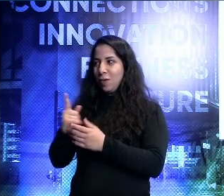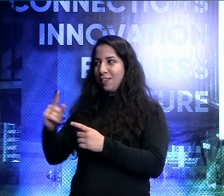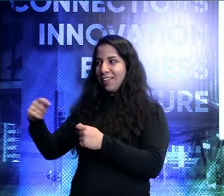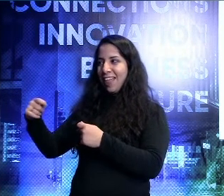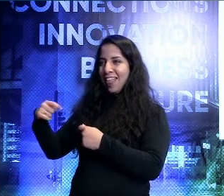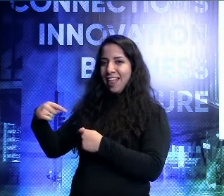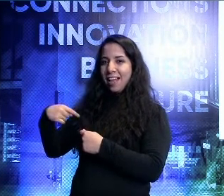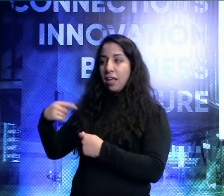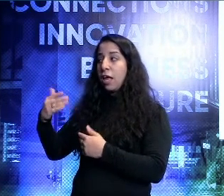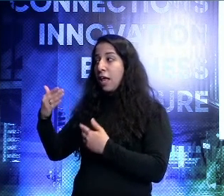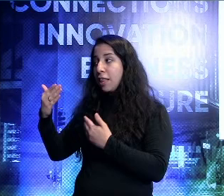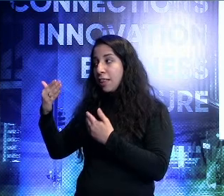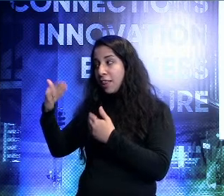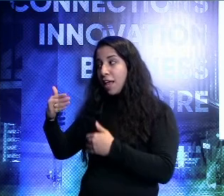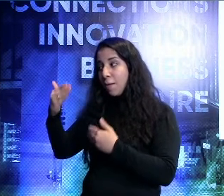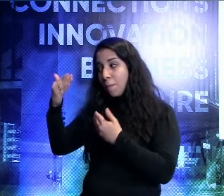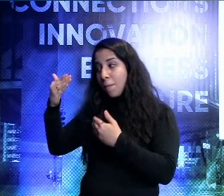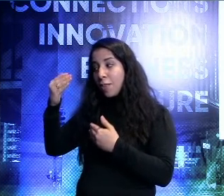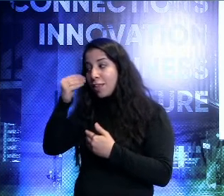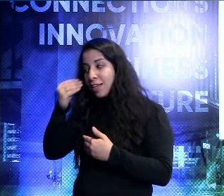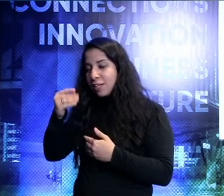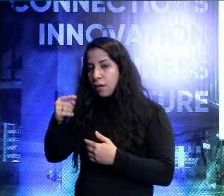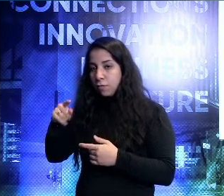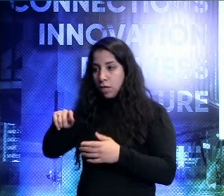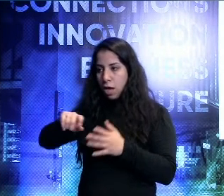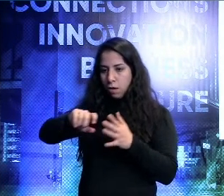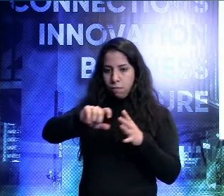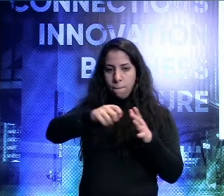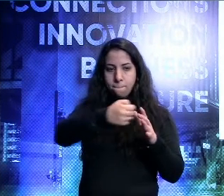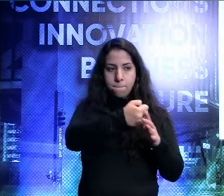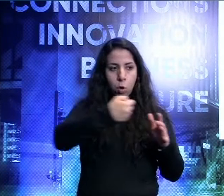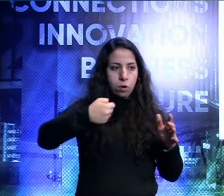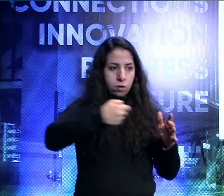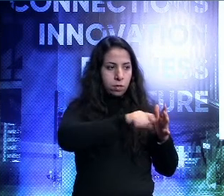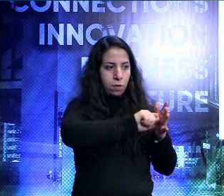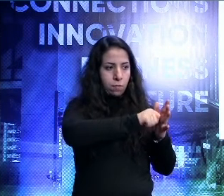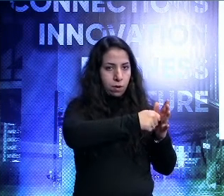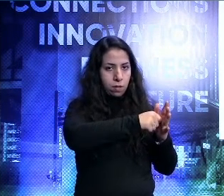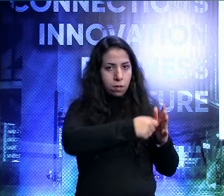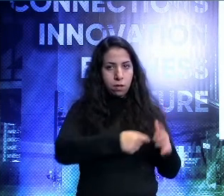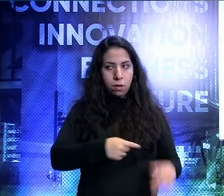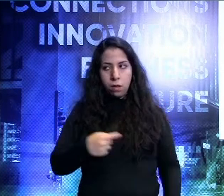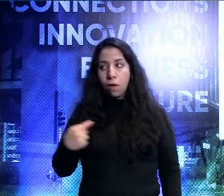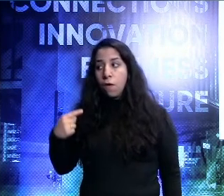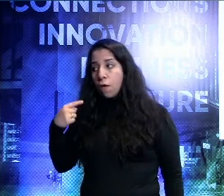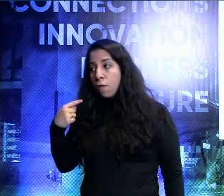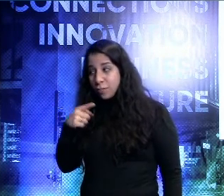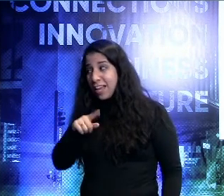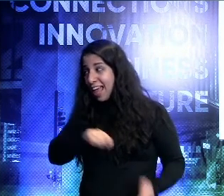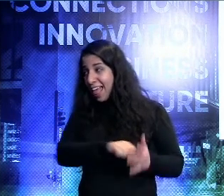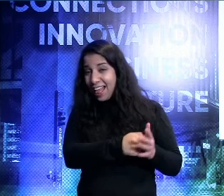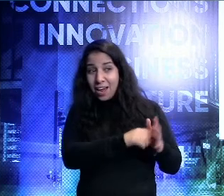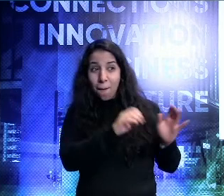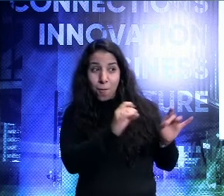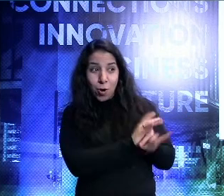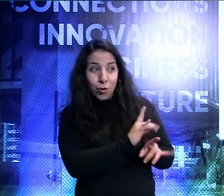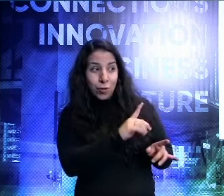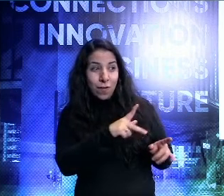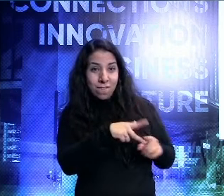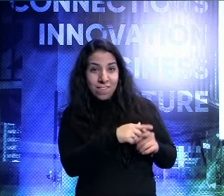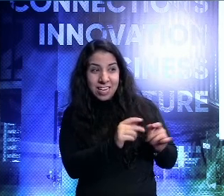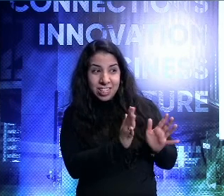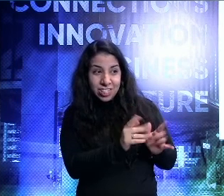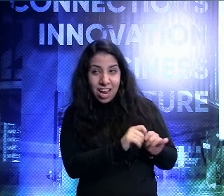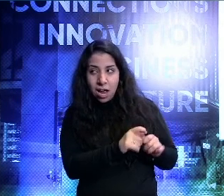você arrumou a porta? A maçaneta está lá assim. Ó. Você está lá, você viu que não foi. Você não precisa perguntar. Né?